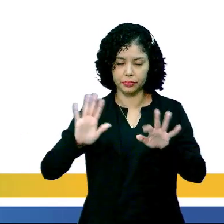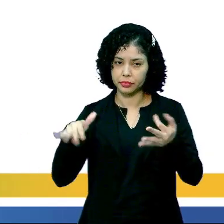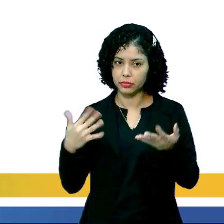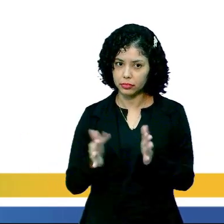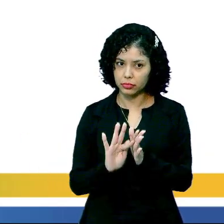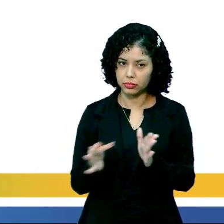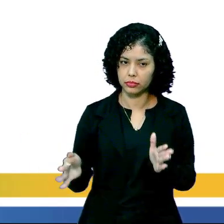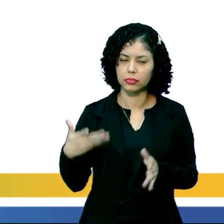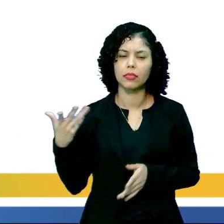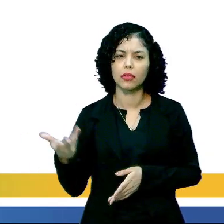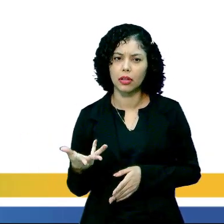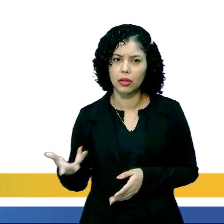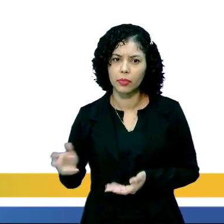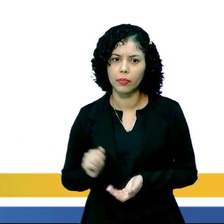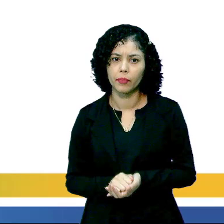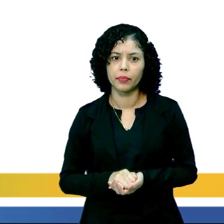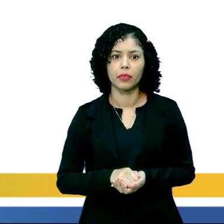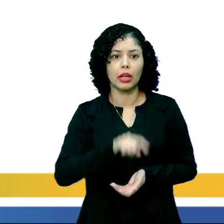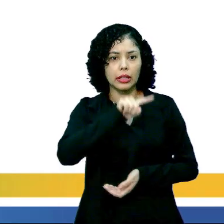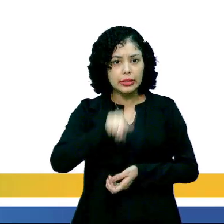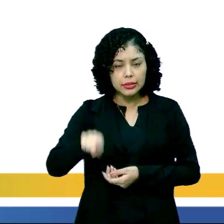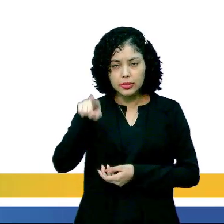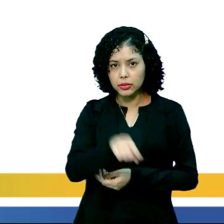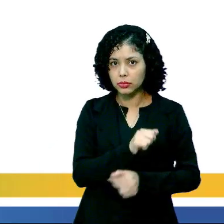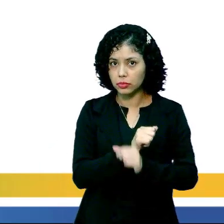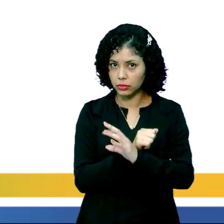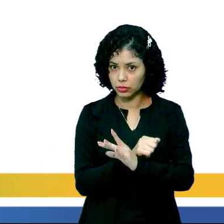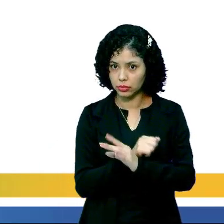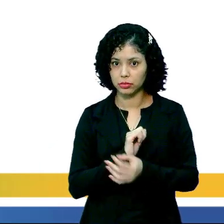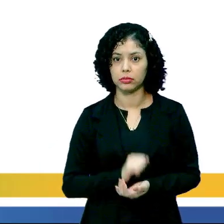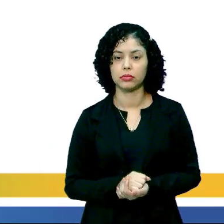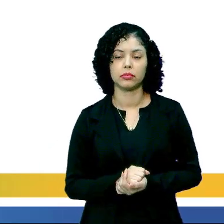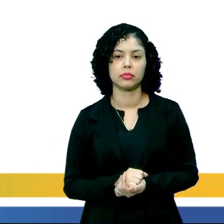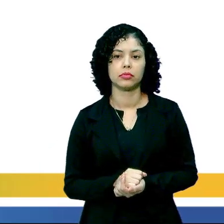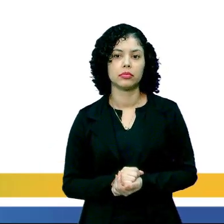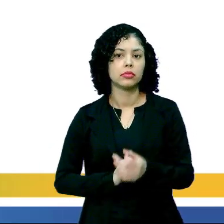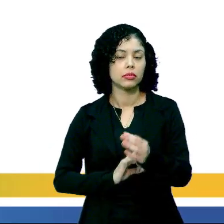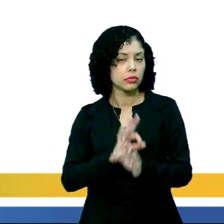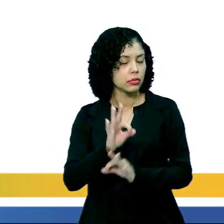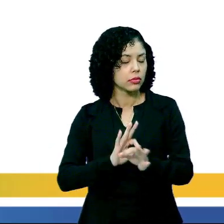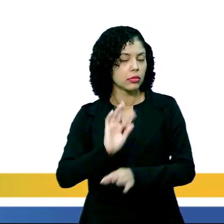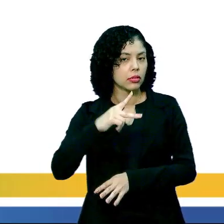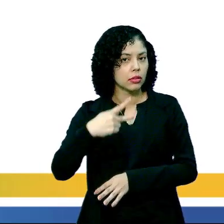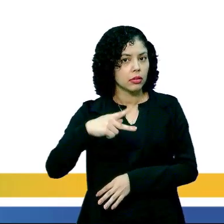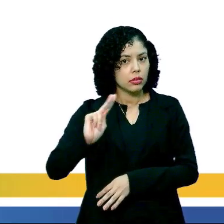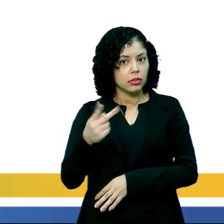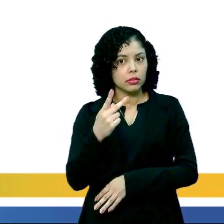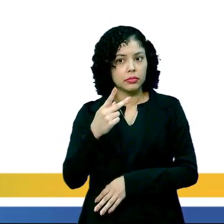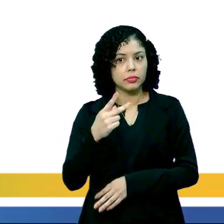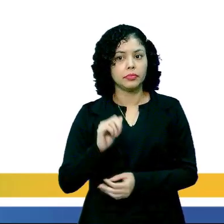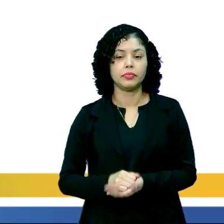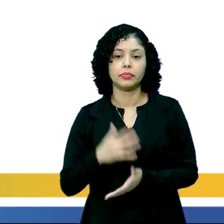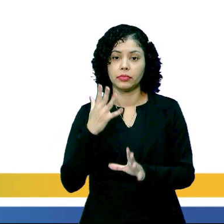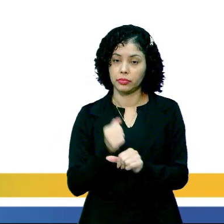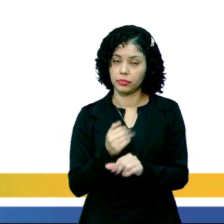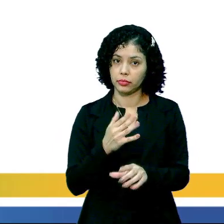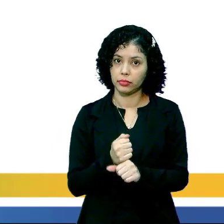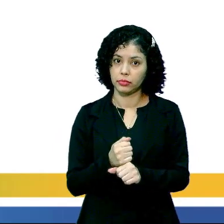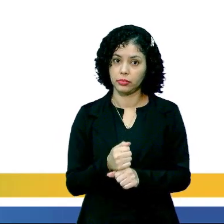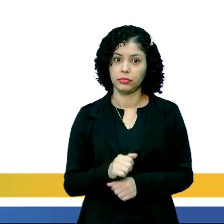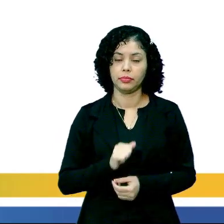é a função de uma base é neutralizar o ácido então ele vai regular o PH do leite com isso ele adiciona